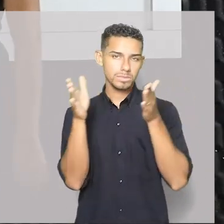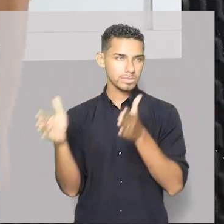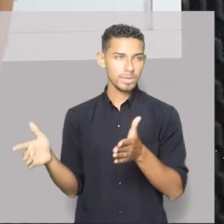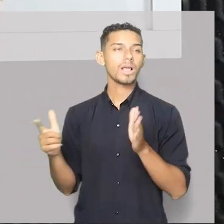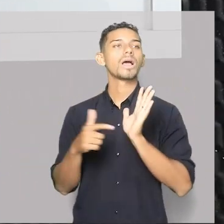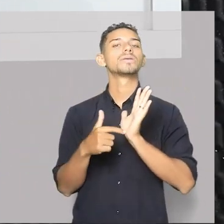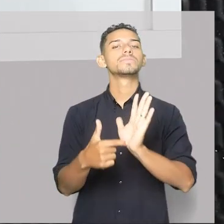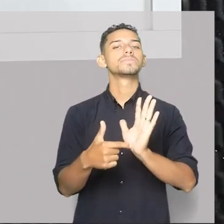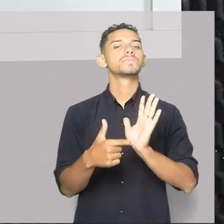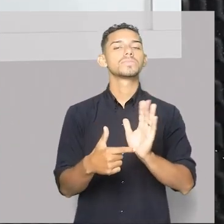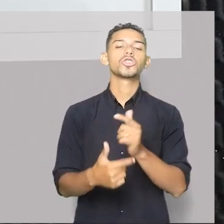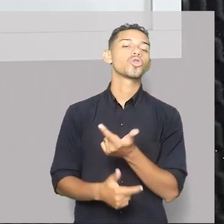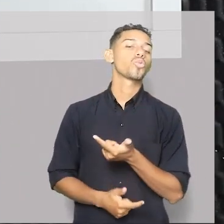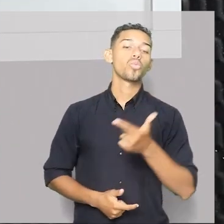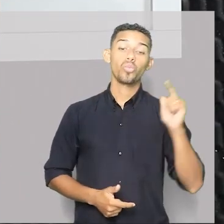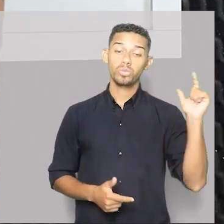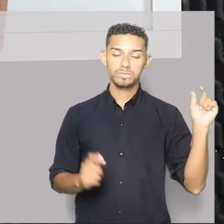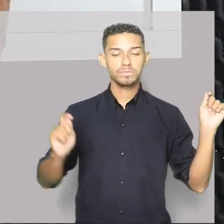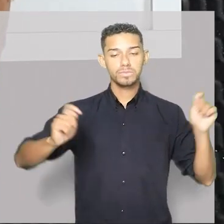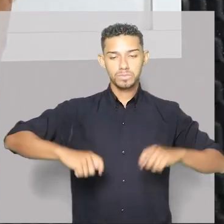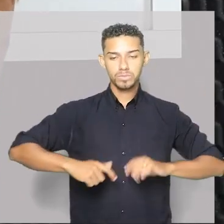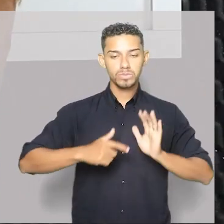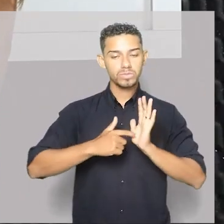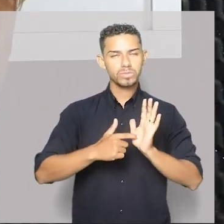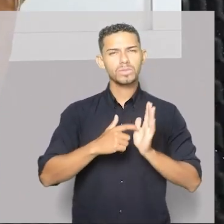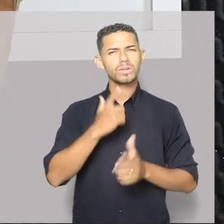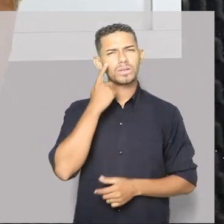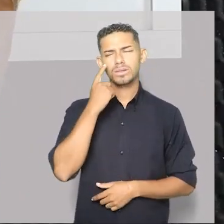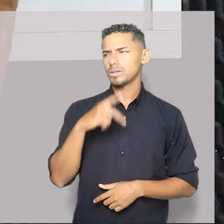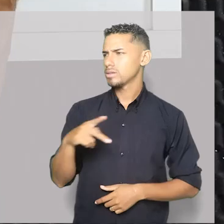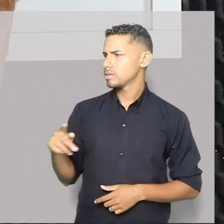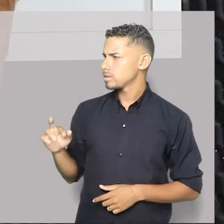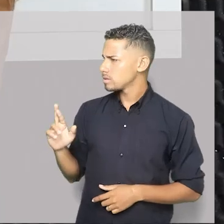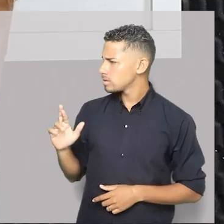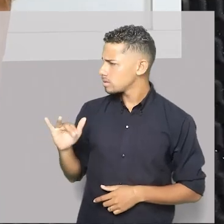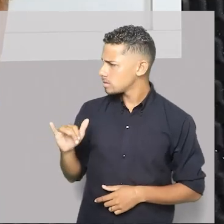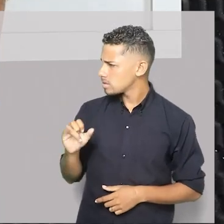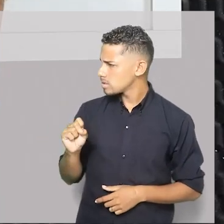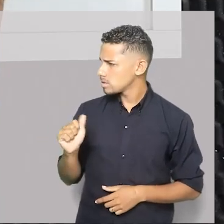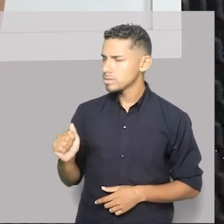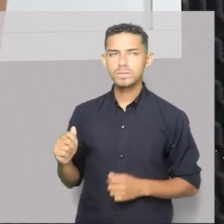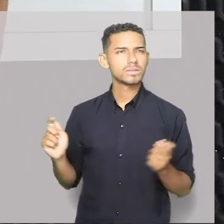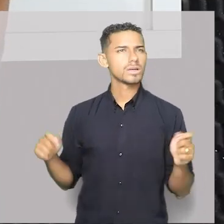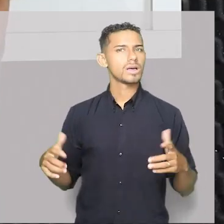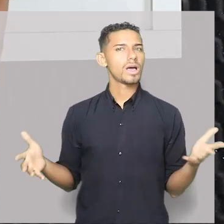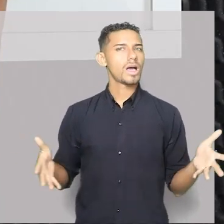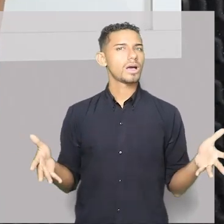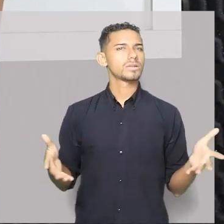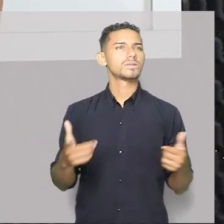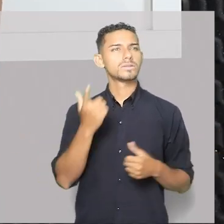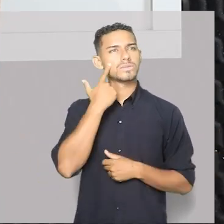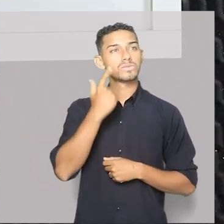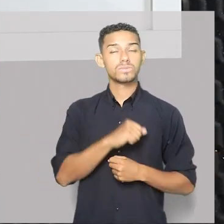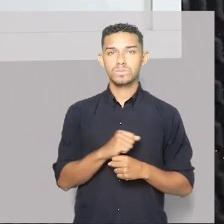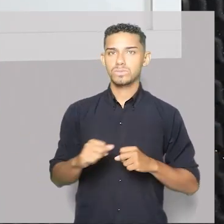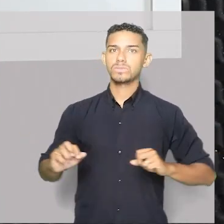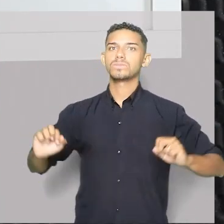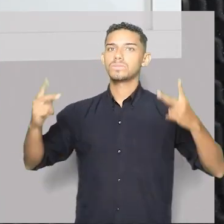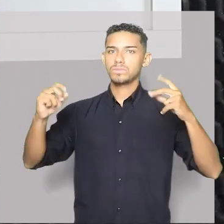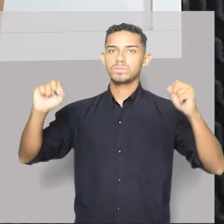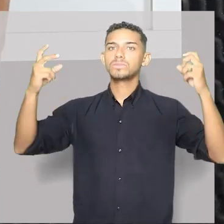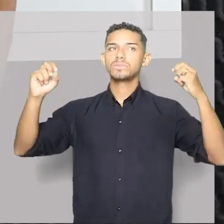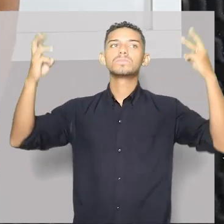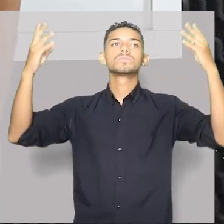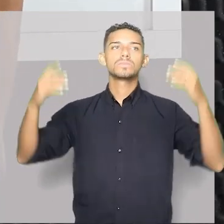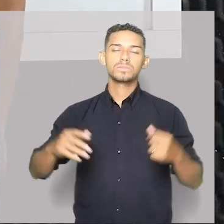e mostrar esse outro esqueminha, tá? Então, Raíssa, tu surgiu ali com um esquema, agora a gente já está vindo com o dobro, né, do